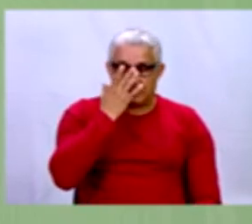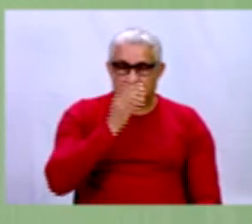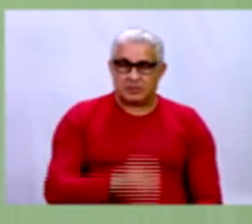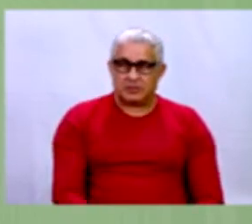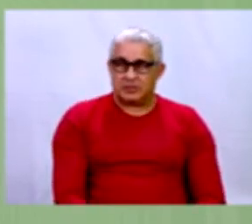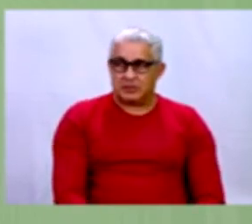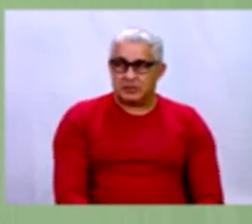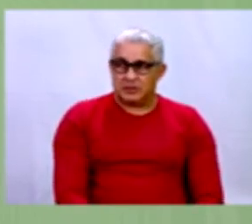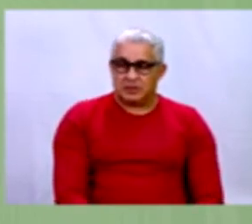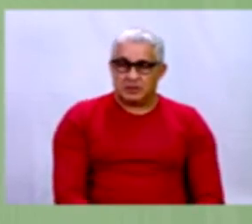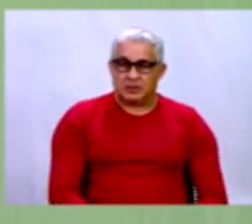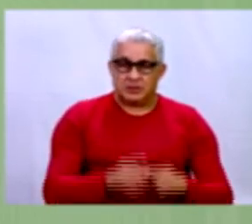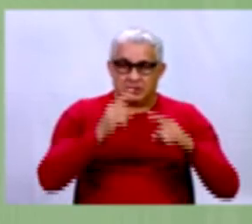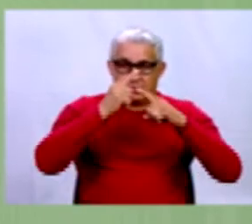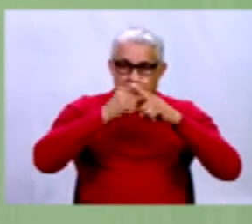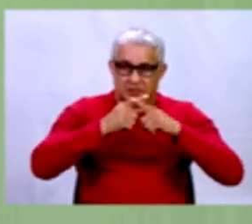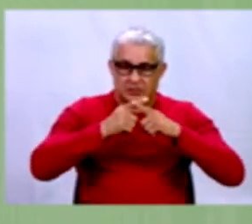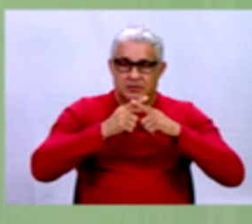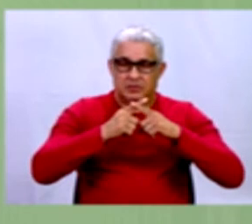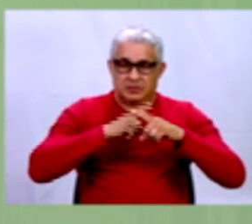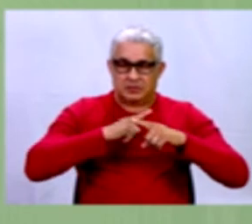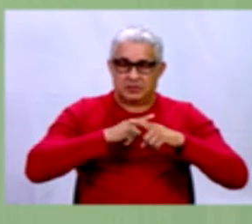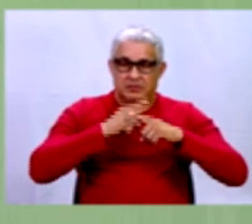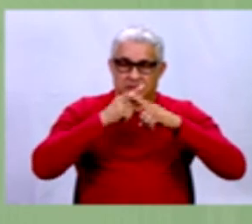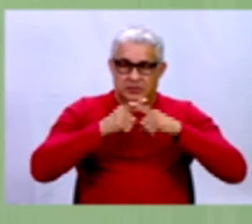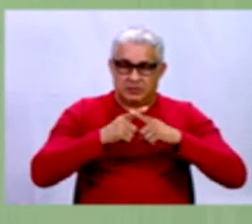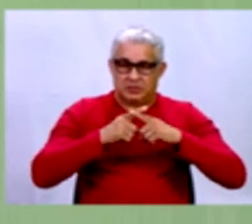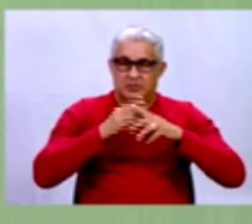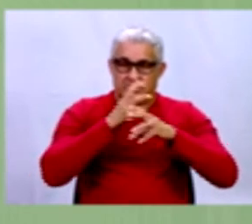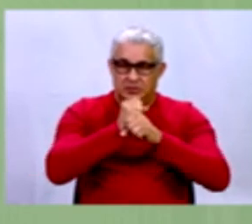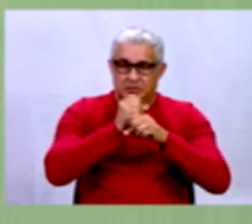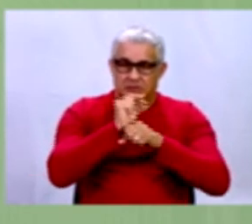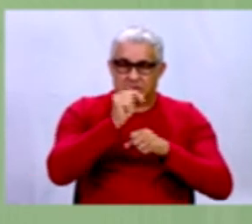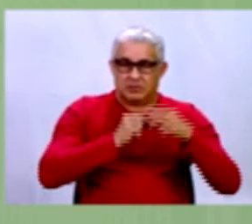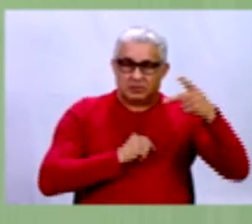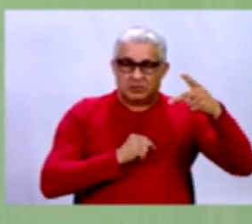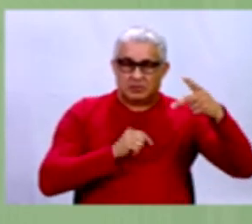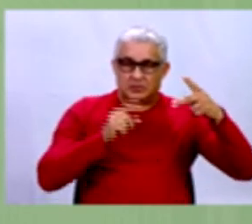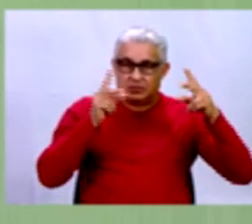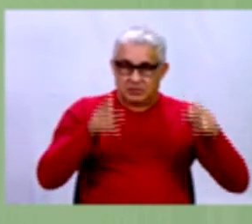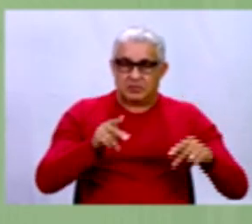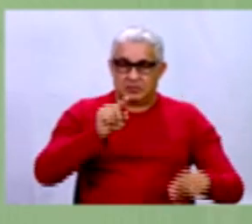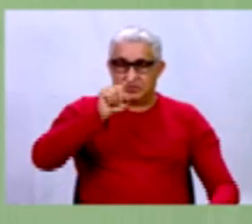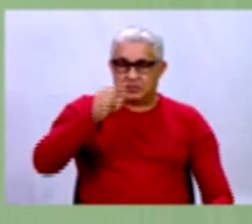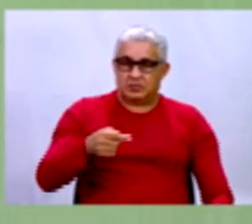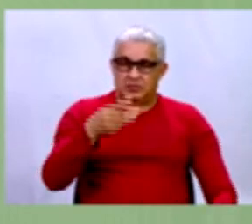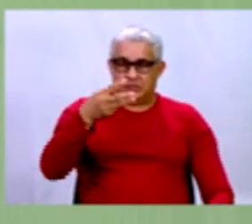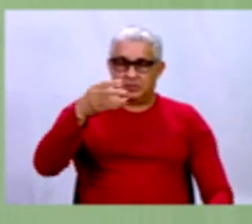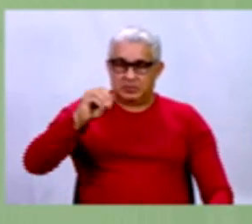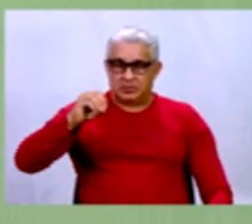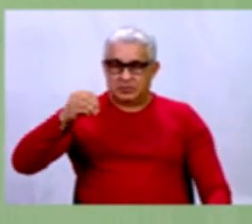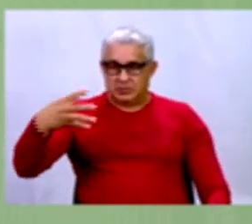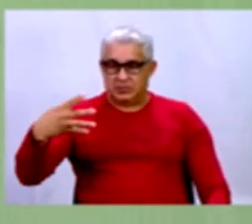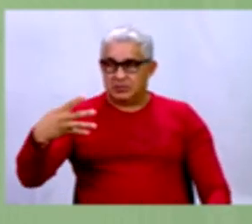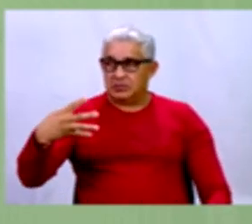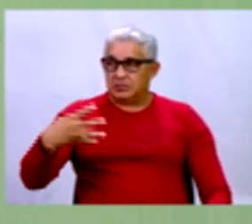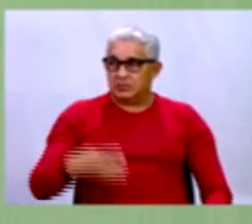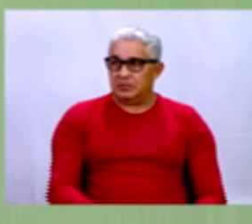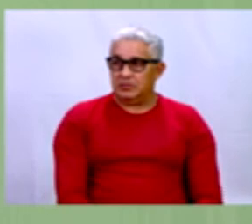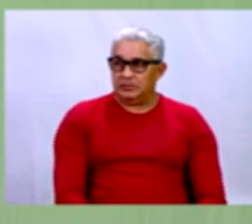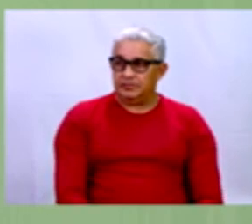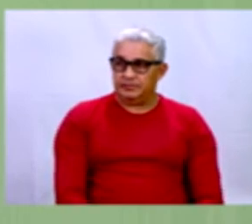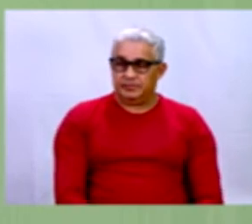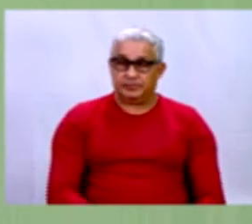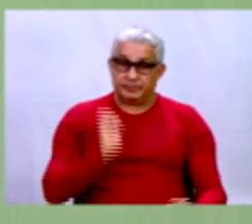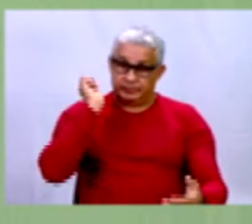6,52456. Fazendo essa multiplicação, a gente tem que P é igual a 1.304. Isso quer dizer que o valor